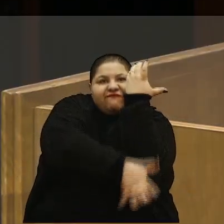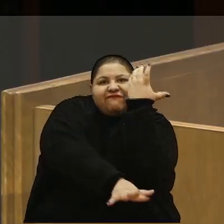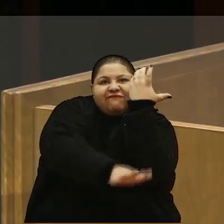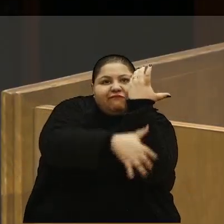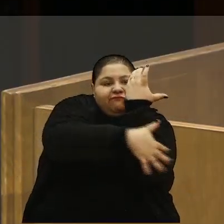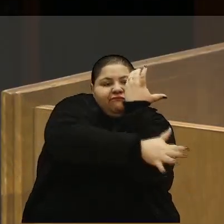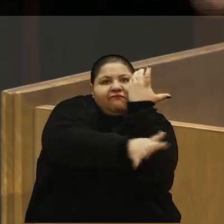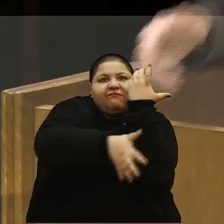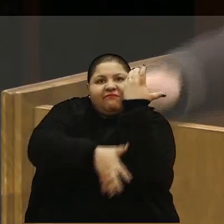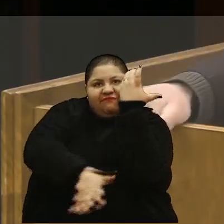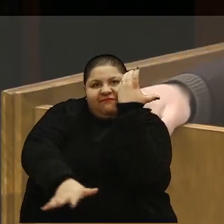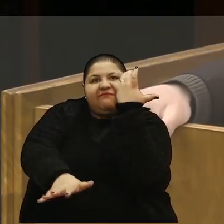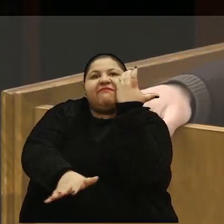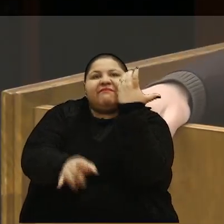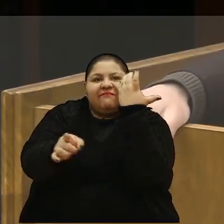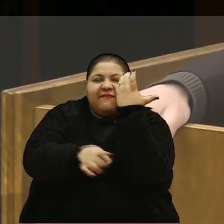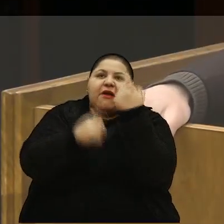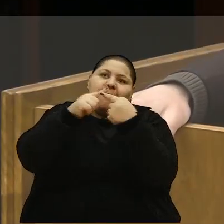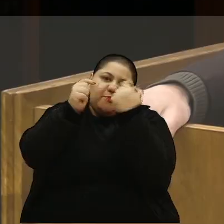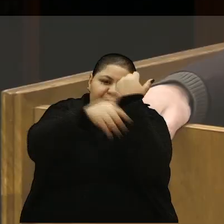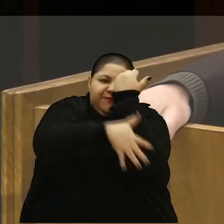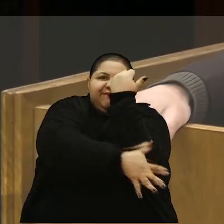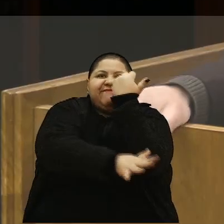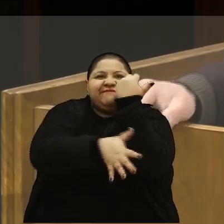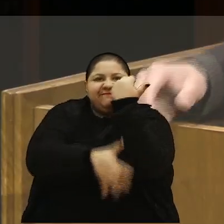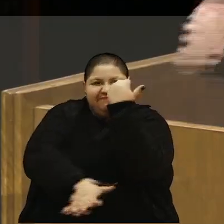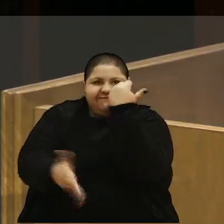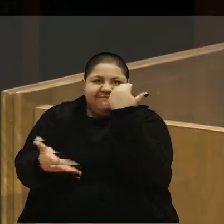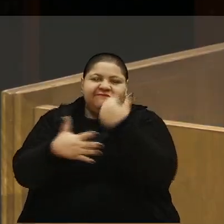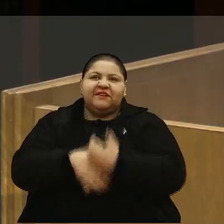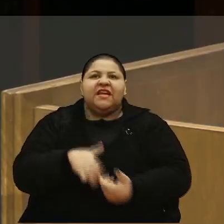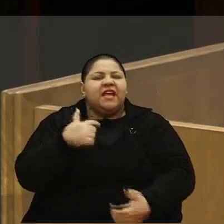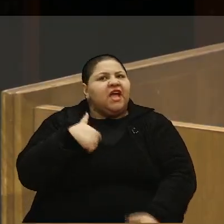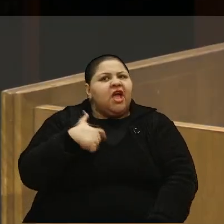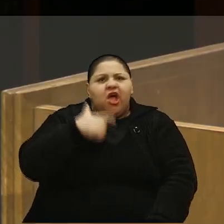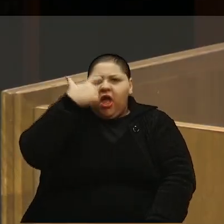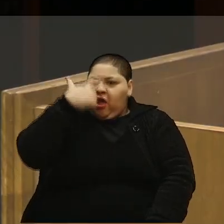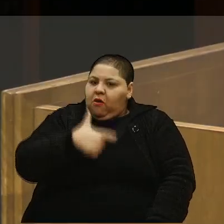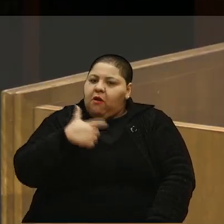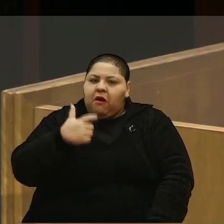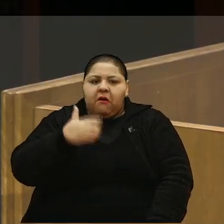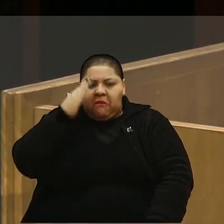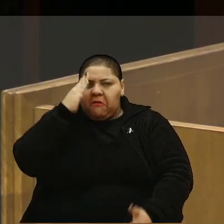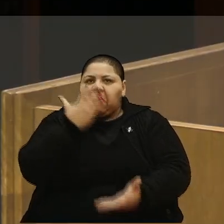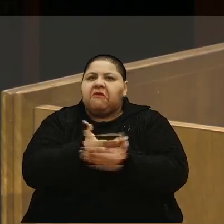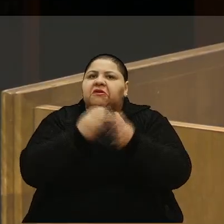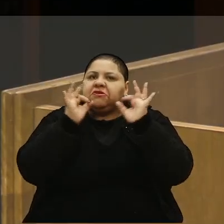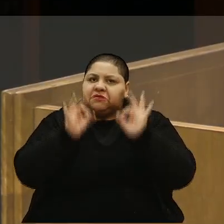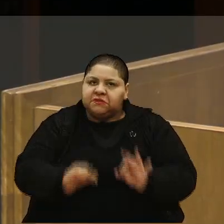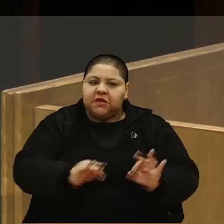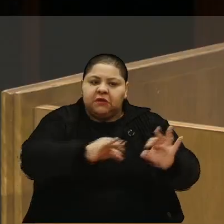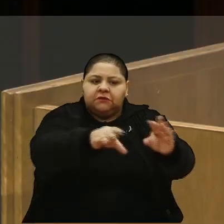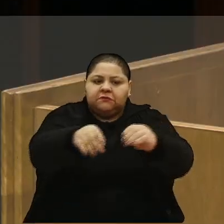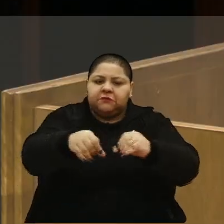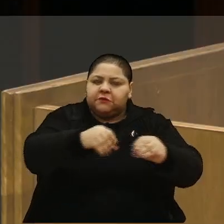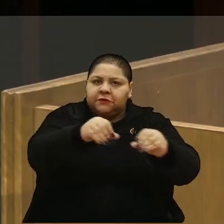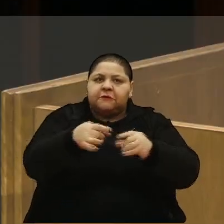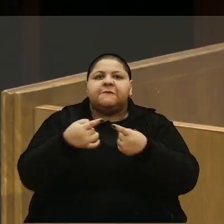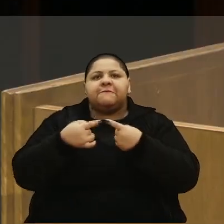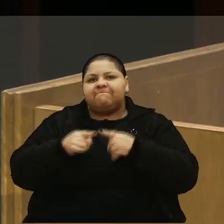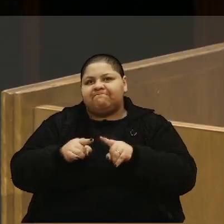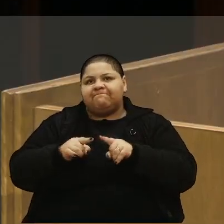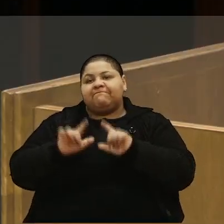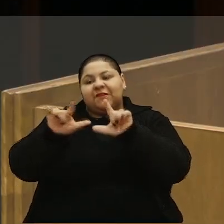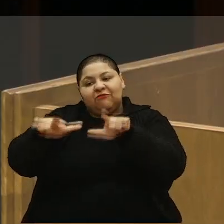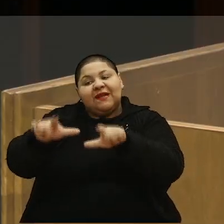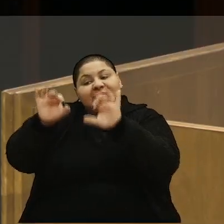graves, é por causa das raízes das árvores. Eu sou extremamente favorável ao plantio, mas no